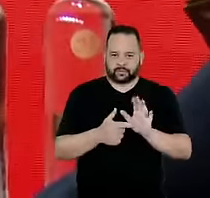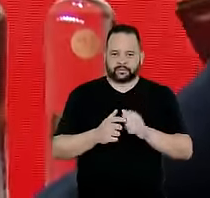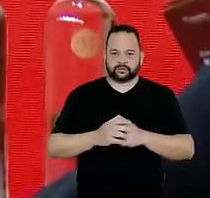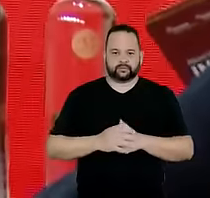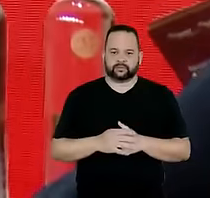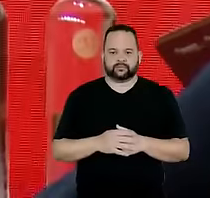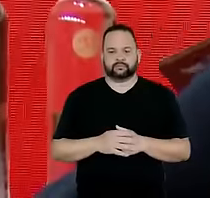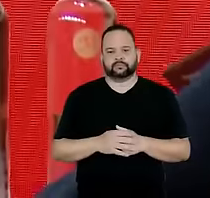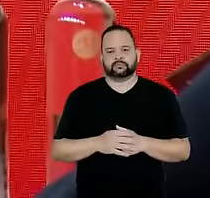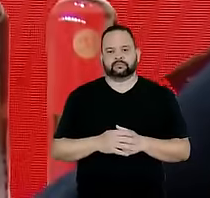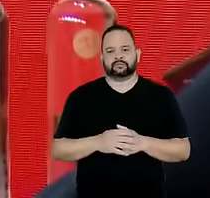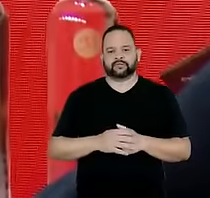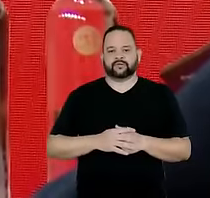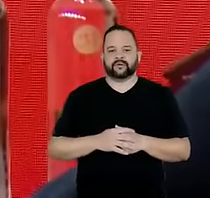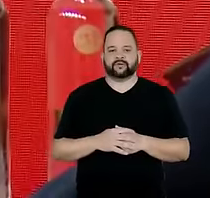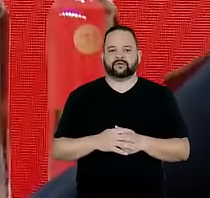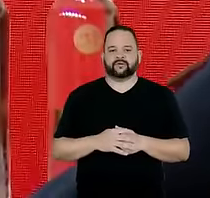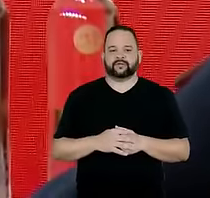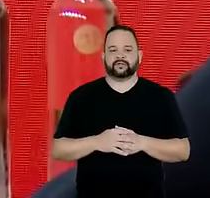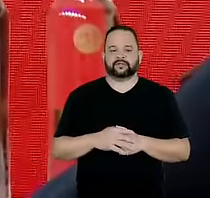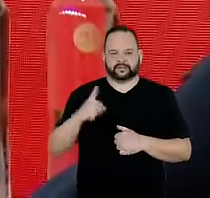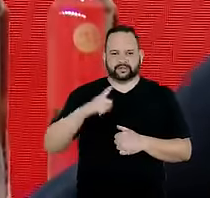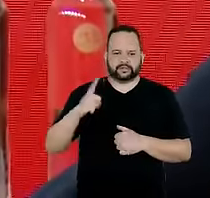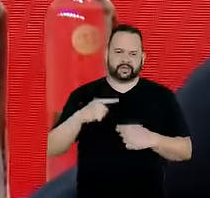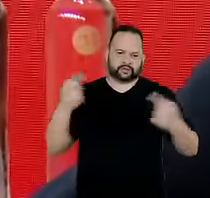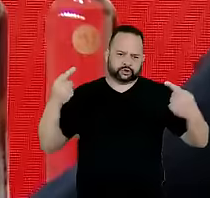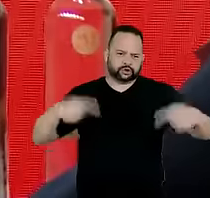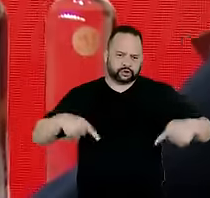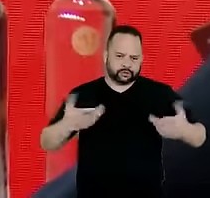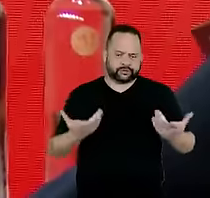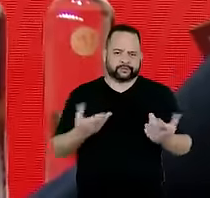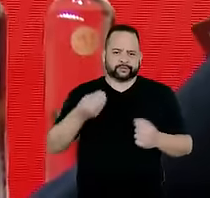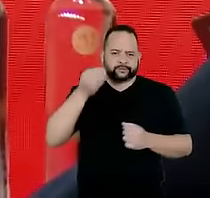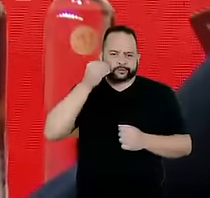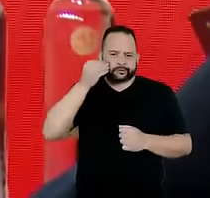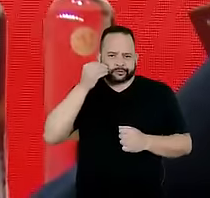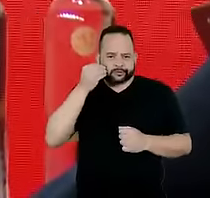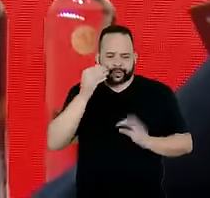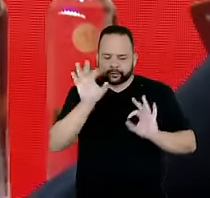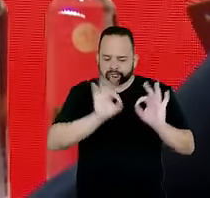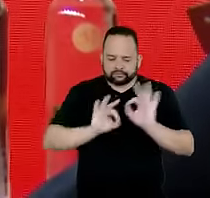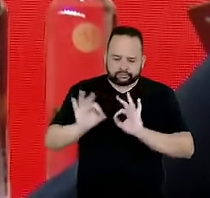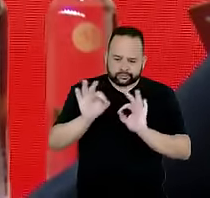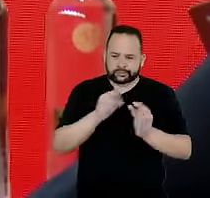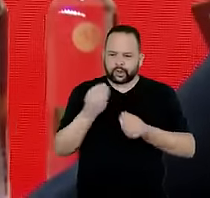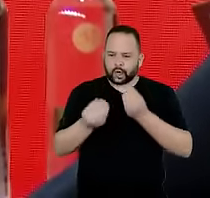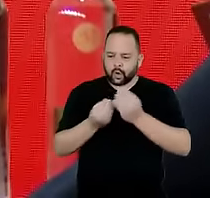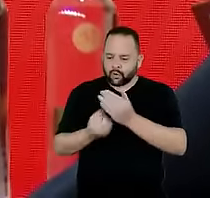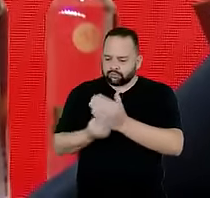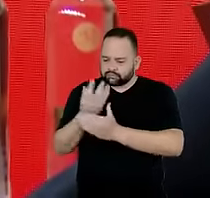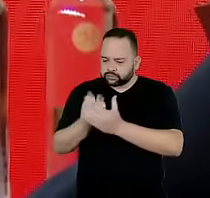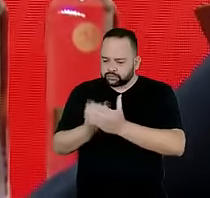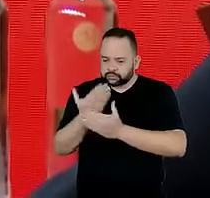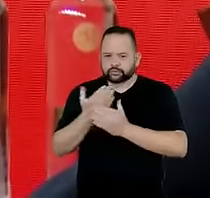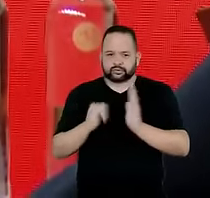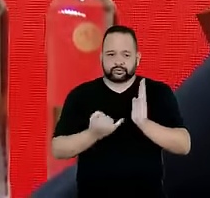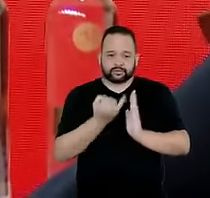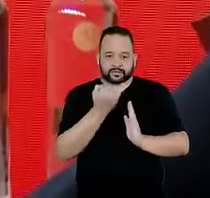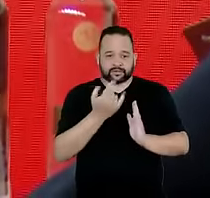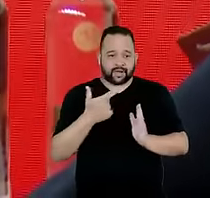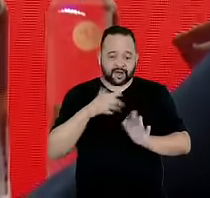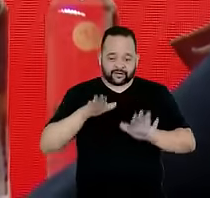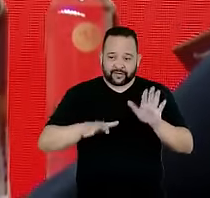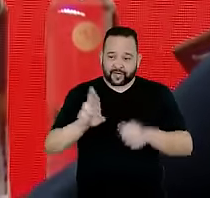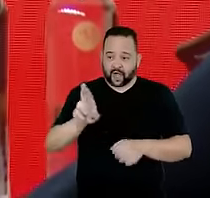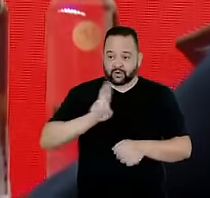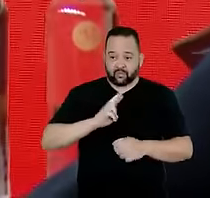de inflação vários desafios né quando a gente tenta desenhar da onde vem o processo de inflação tem mais pergunta do que resposta né eu mostrei